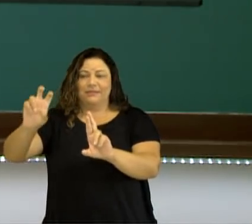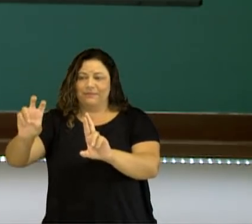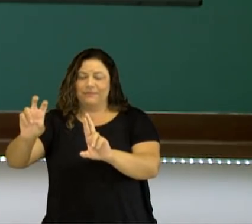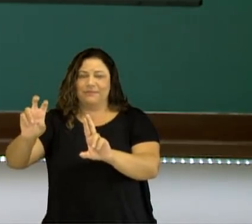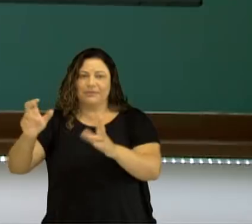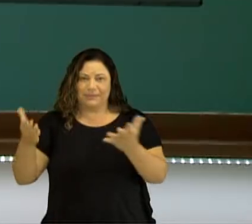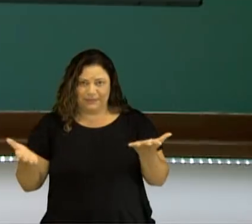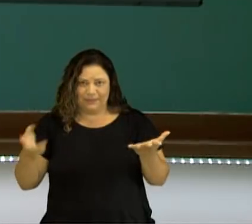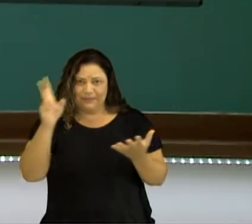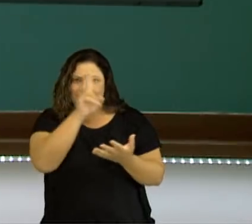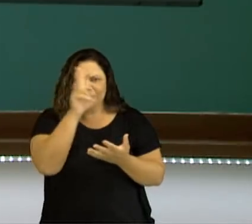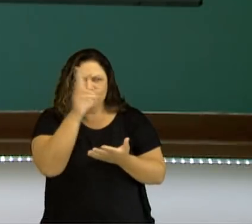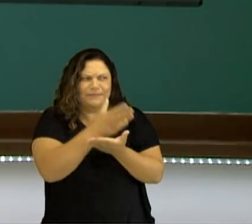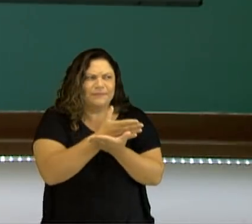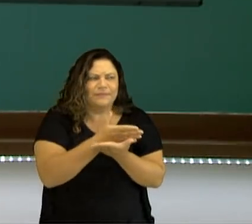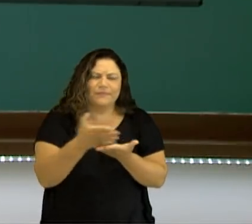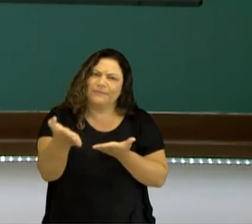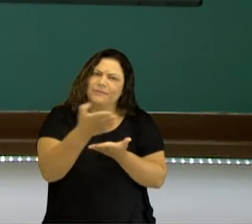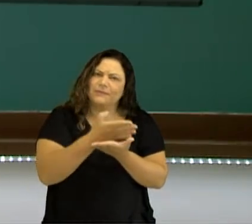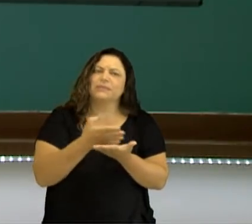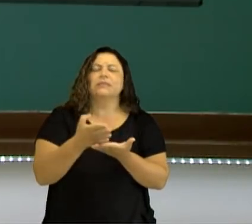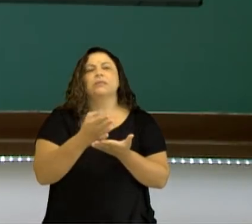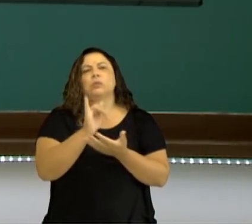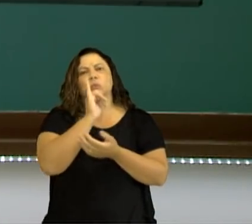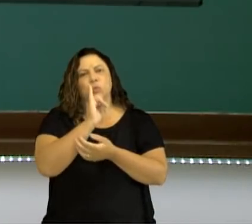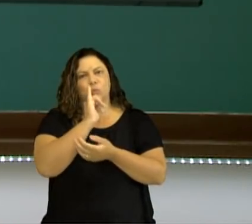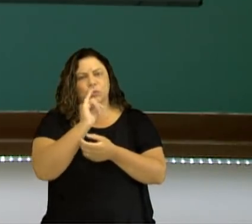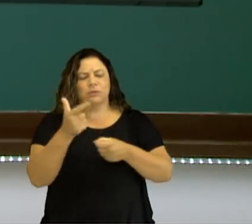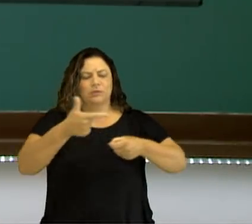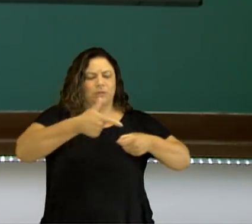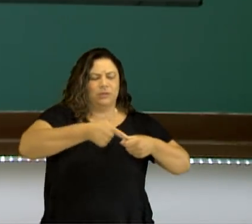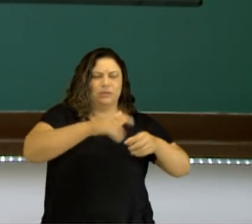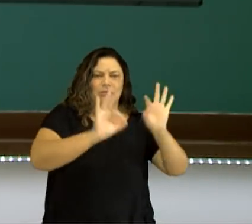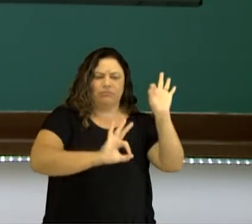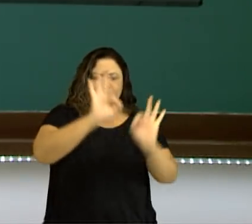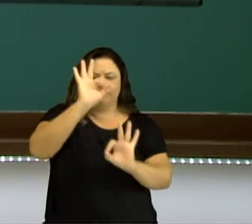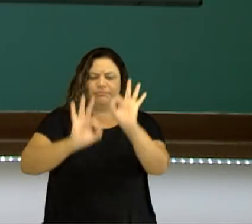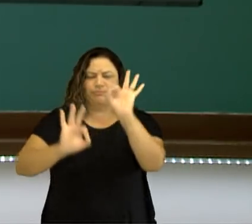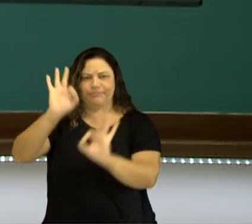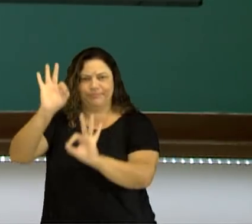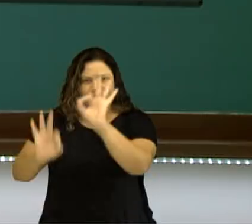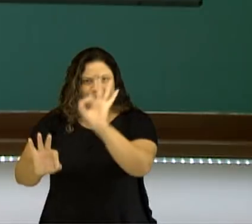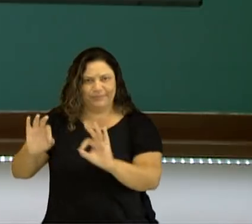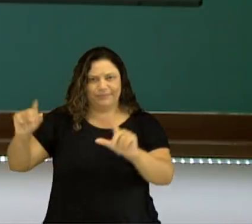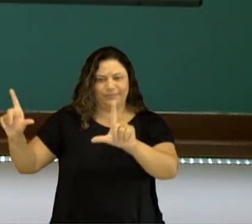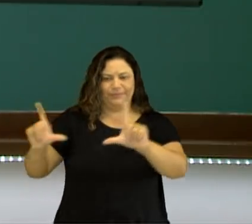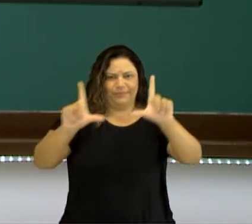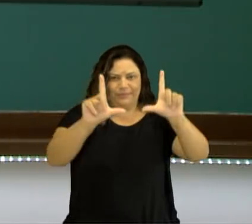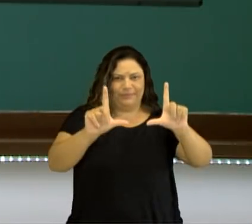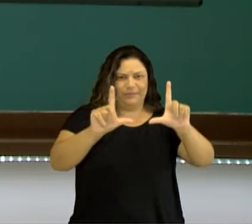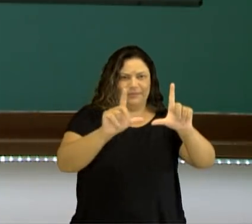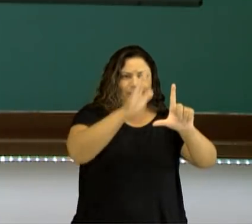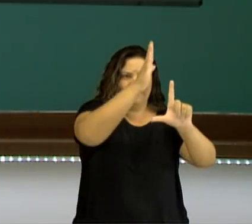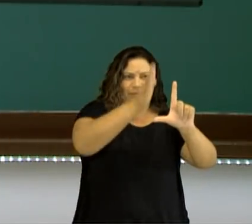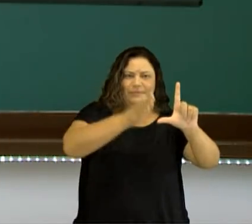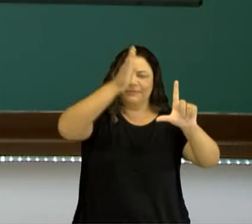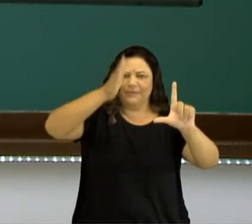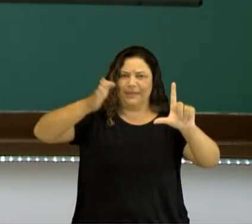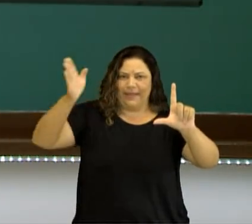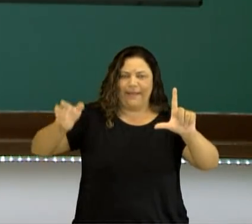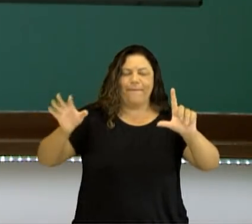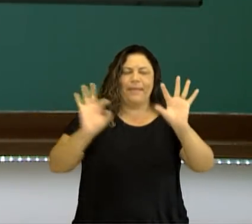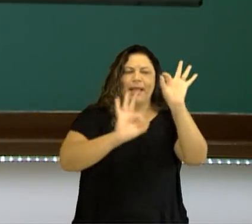67,5. Lembra que no início lá do exemplo do combustível, a gente organizou uma tabela de valores? E quando eu pedi para você fazer esse exercício também,